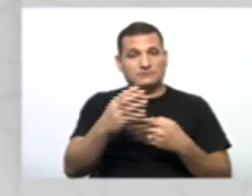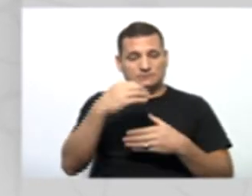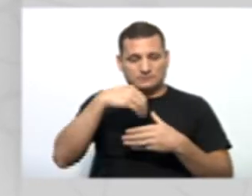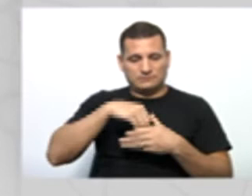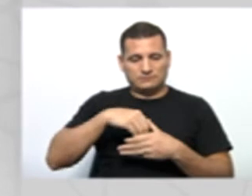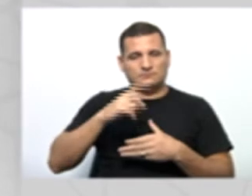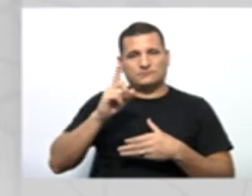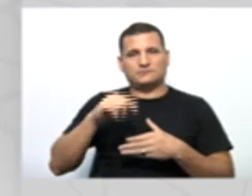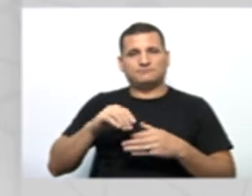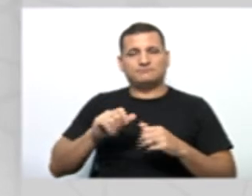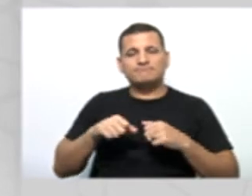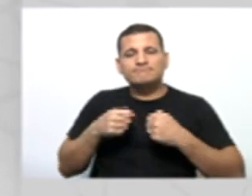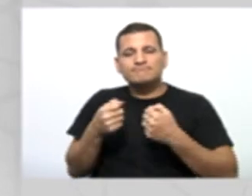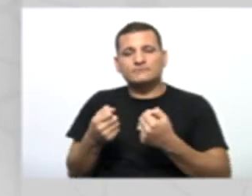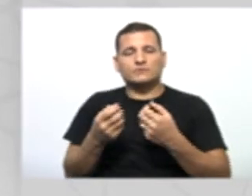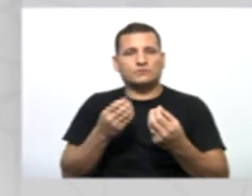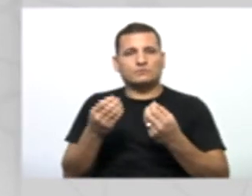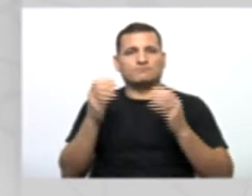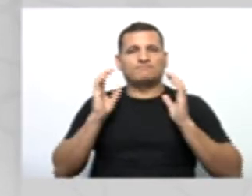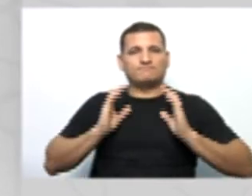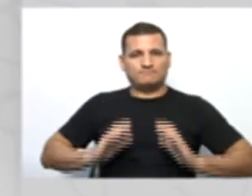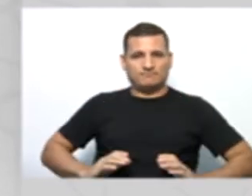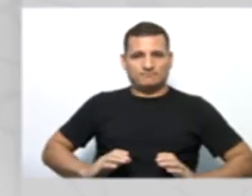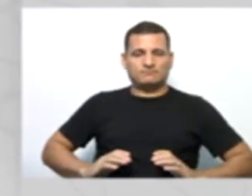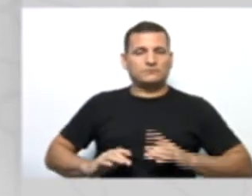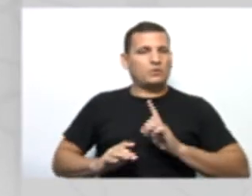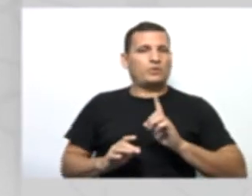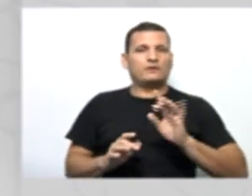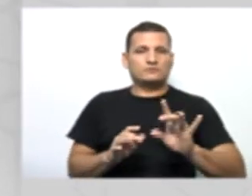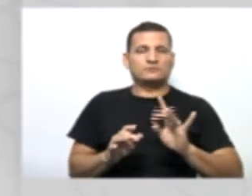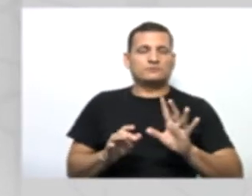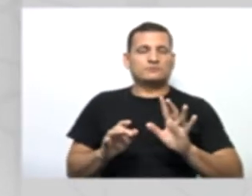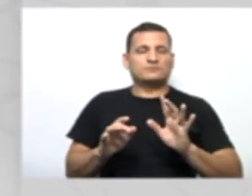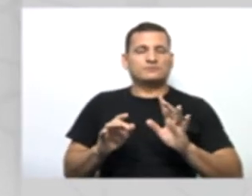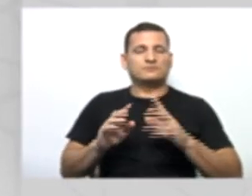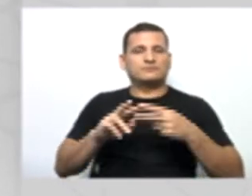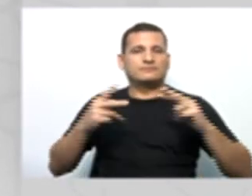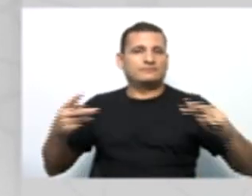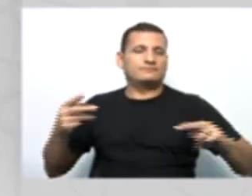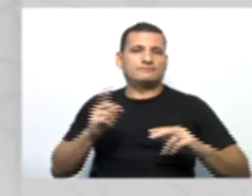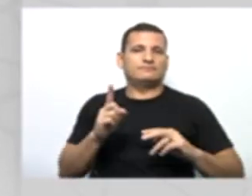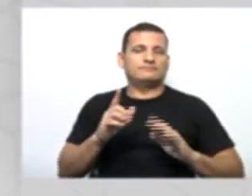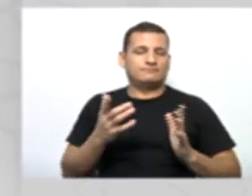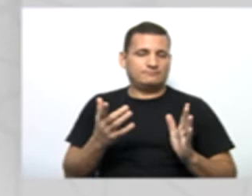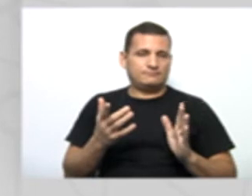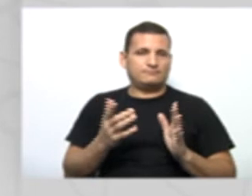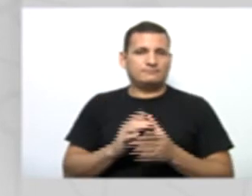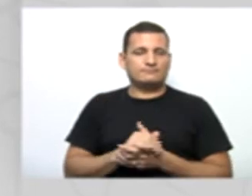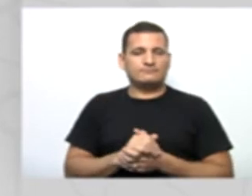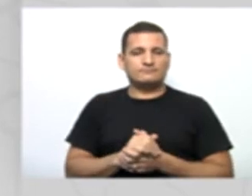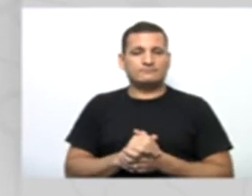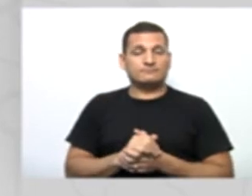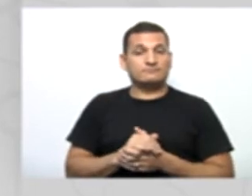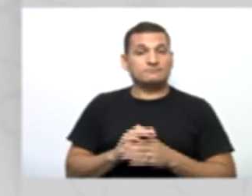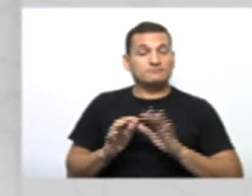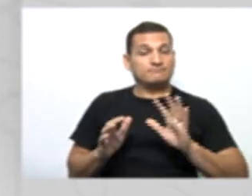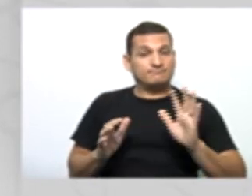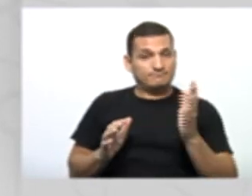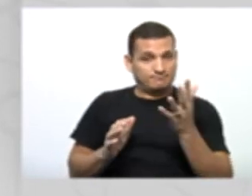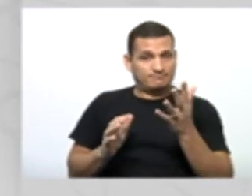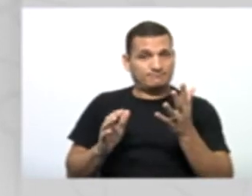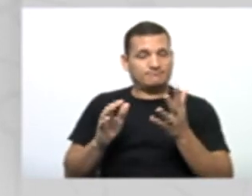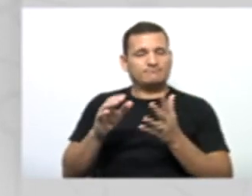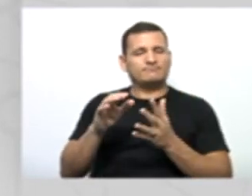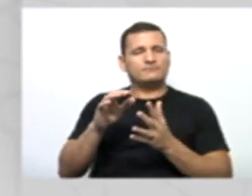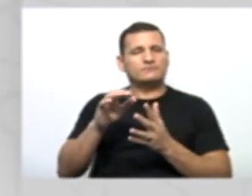determinada somente por fatores genéticos, é claro. Senão a gente cairia num determinismo biológico. Os fatores